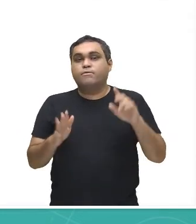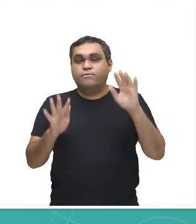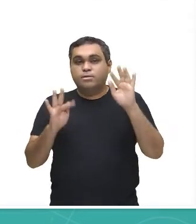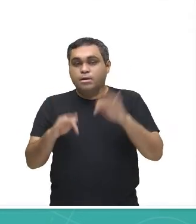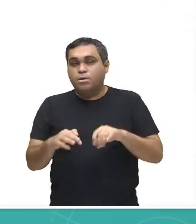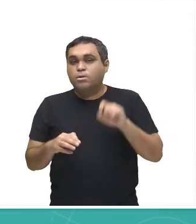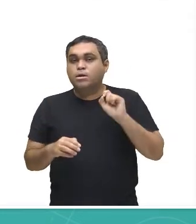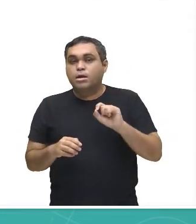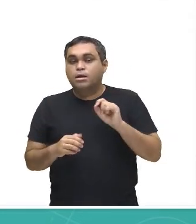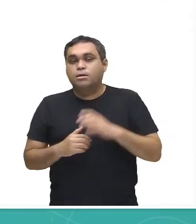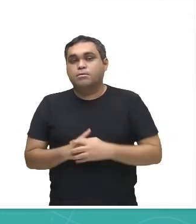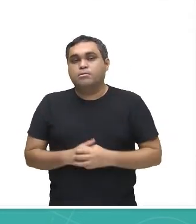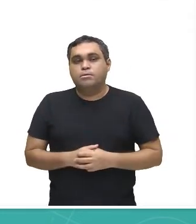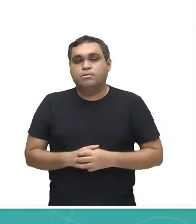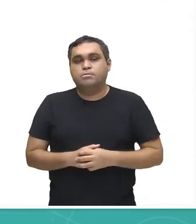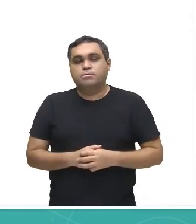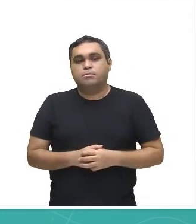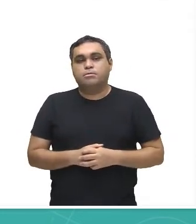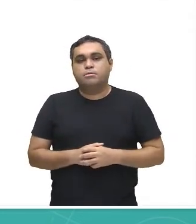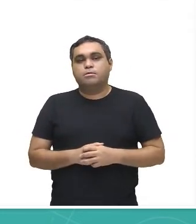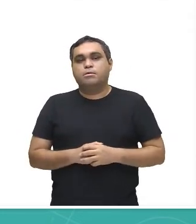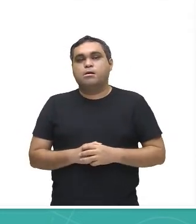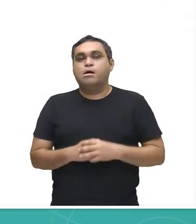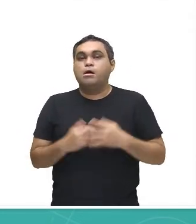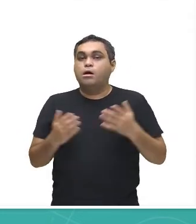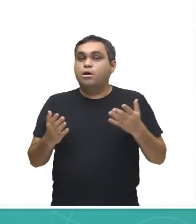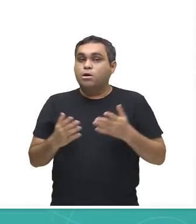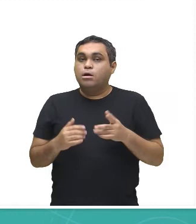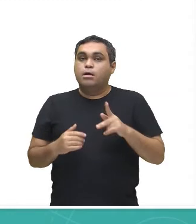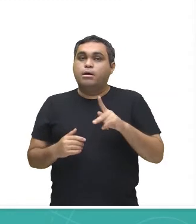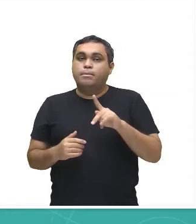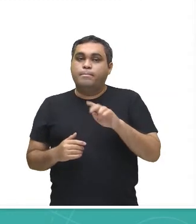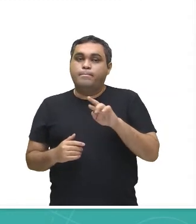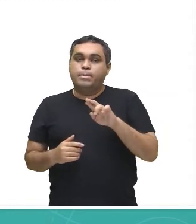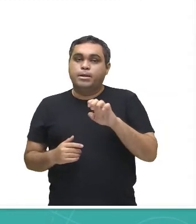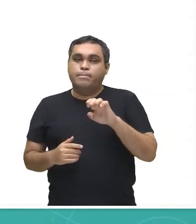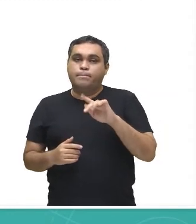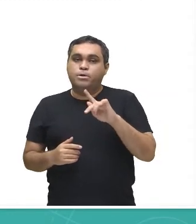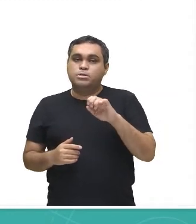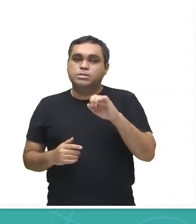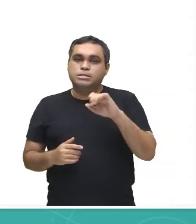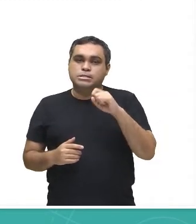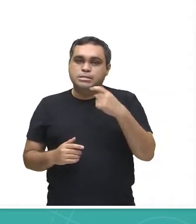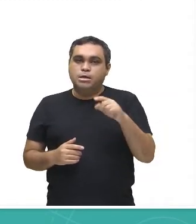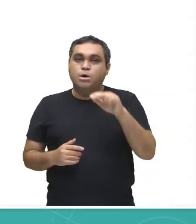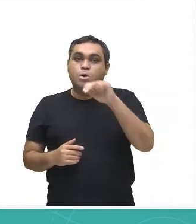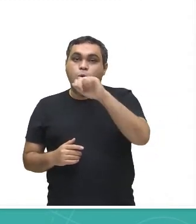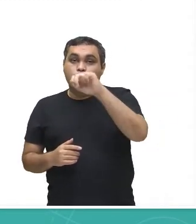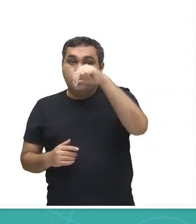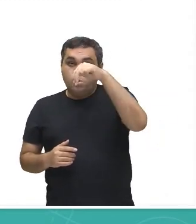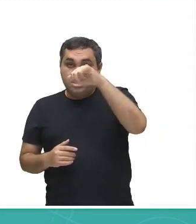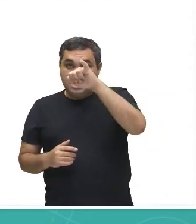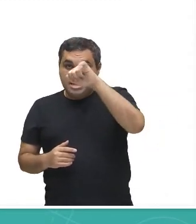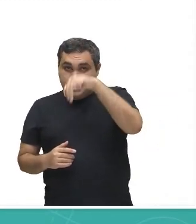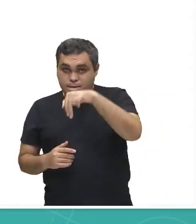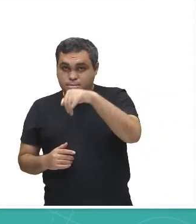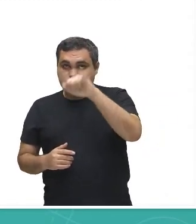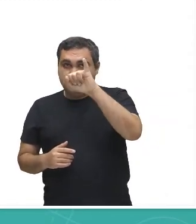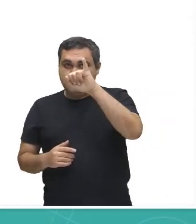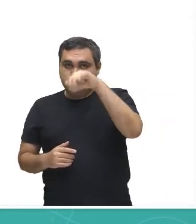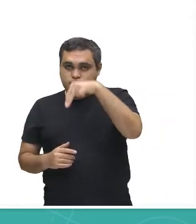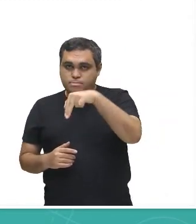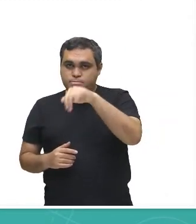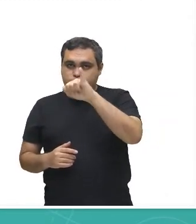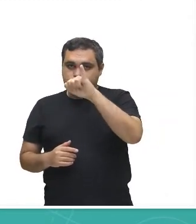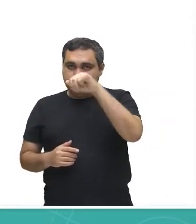vou ver com vocês agora o uso da preposition in, ok? Vejam comigo algumas características. Não são